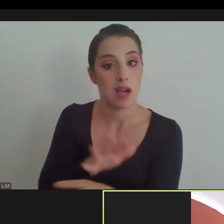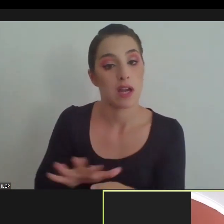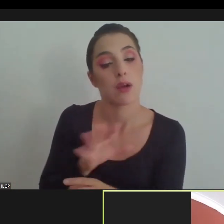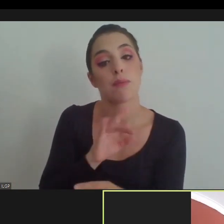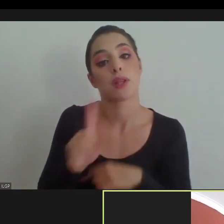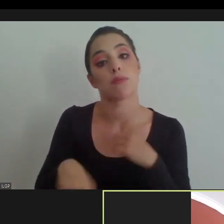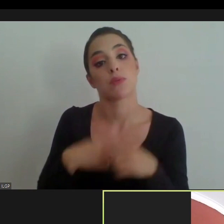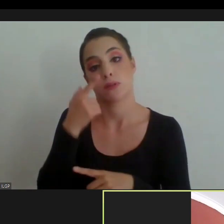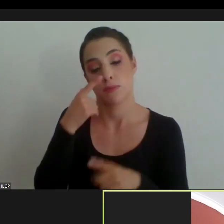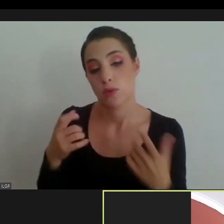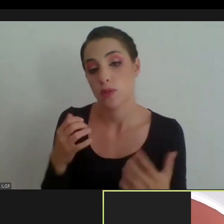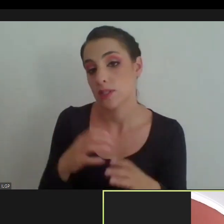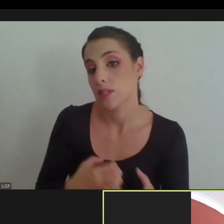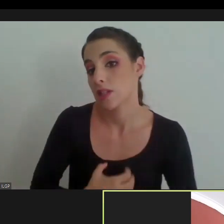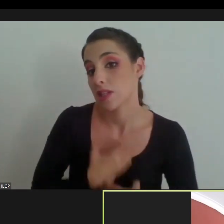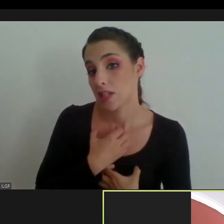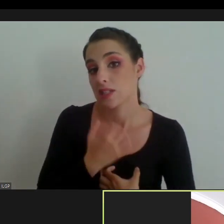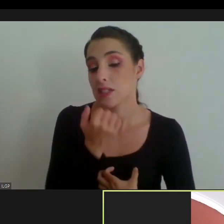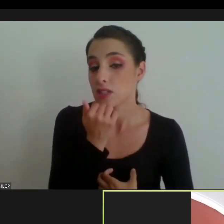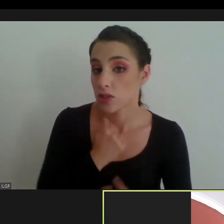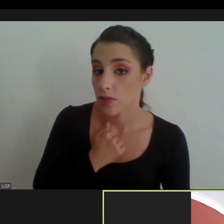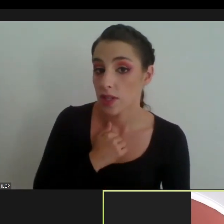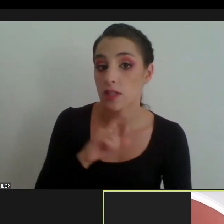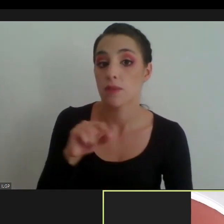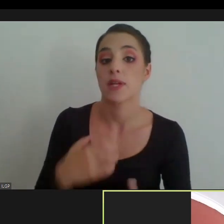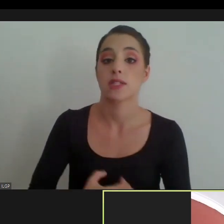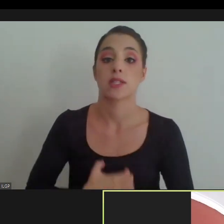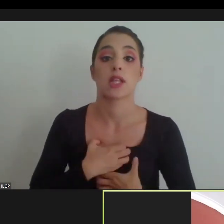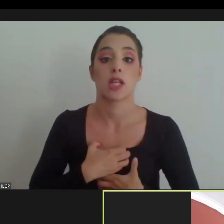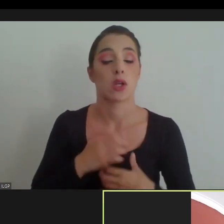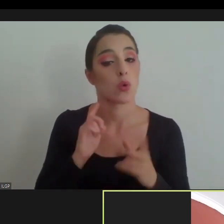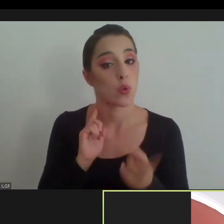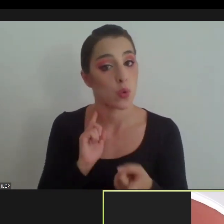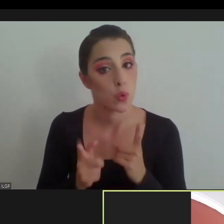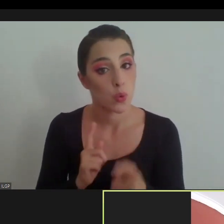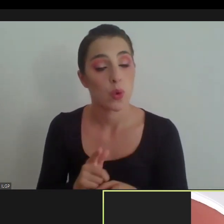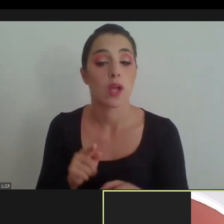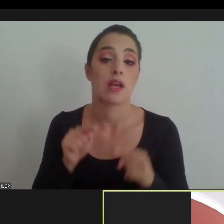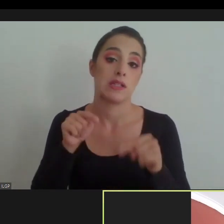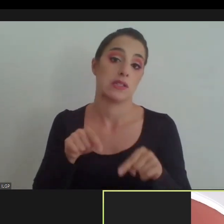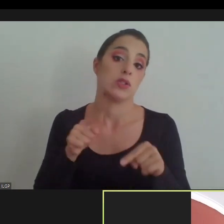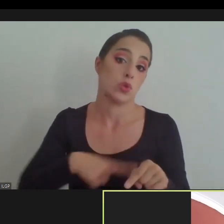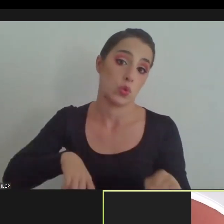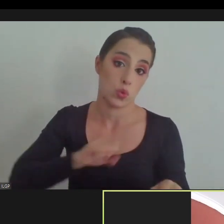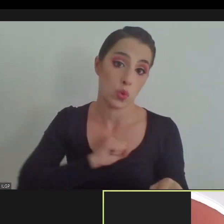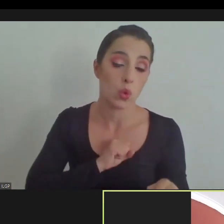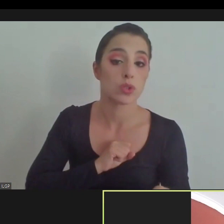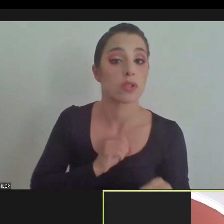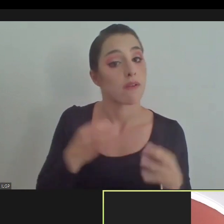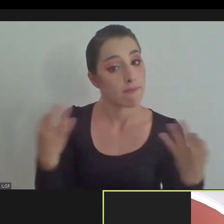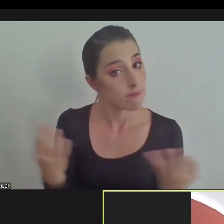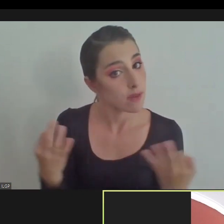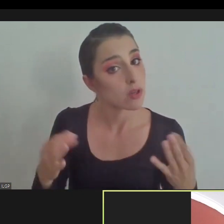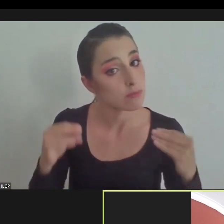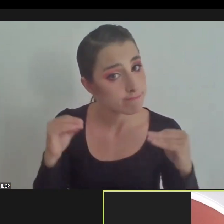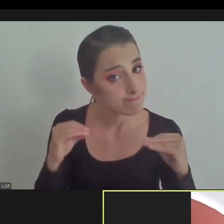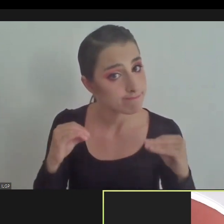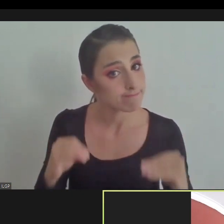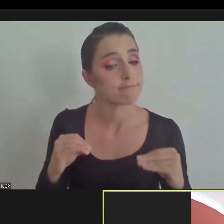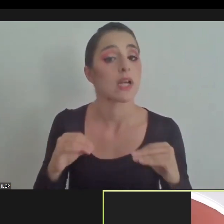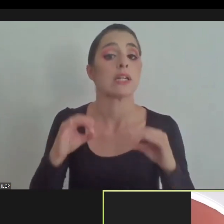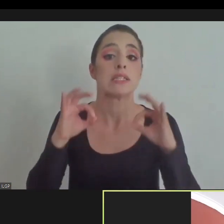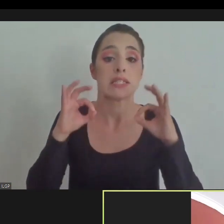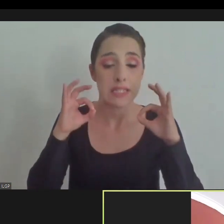satisfeito e sinta que efetivamente o Estado santomense está preocupado com